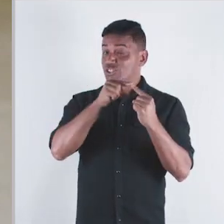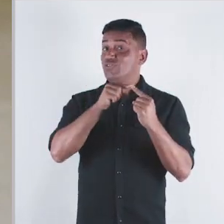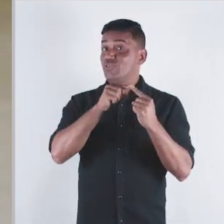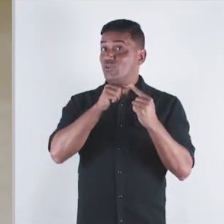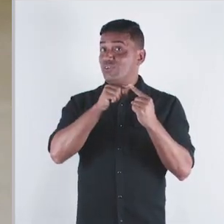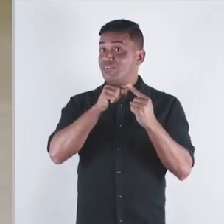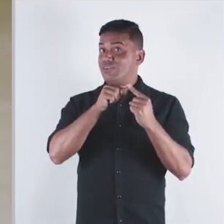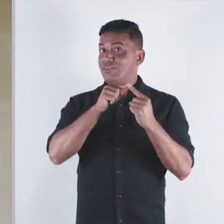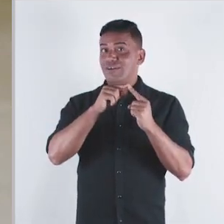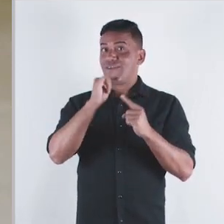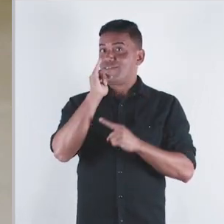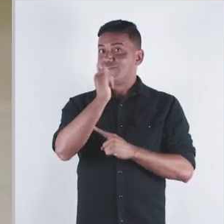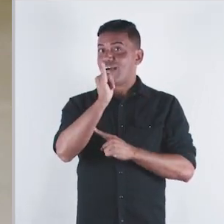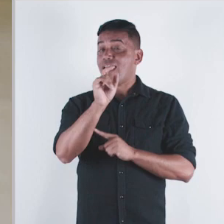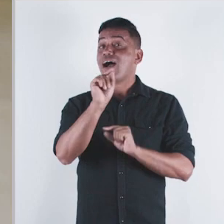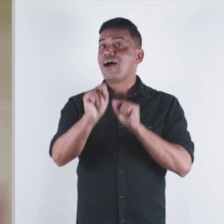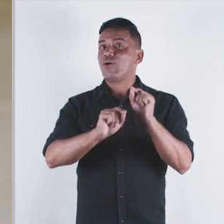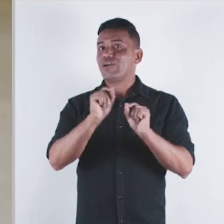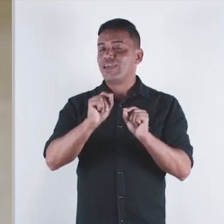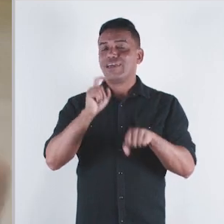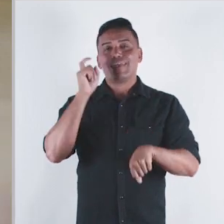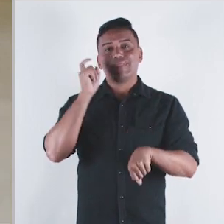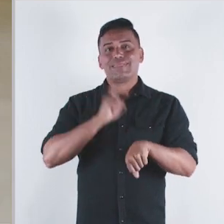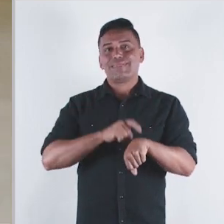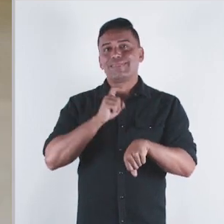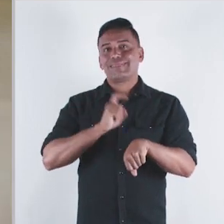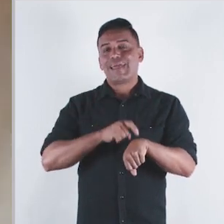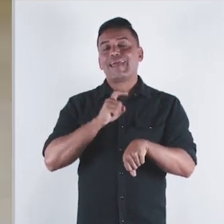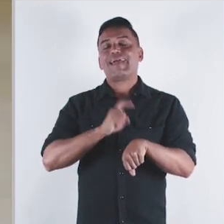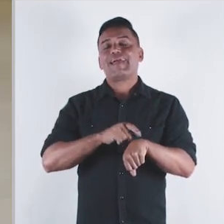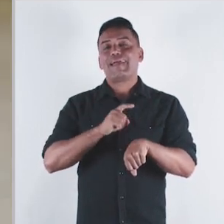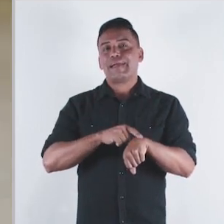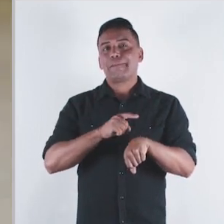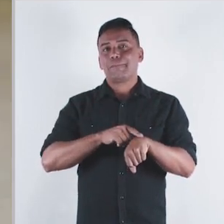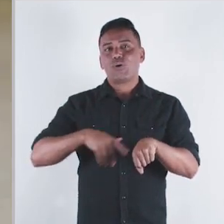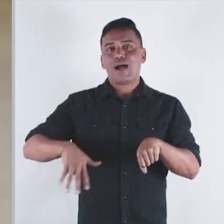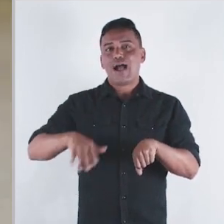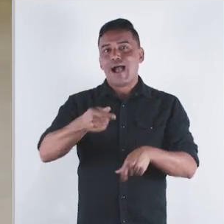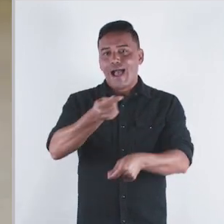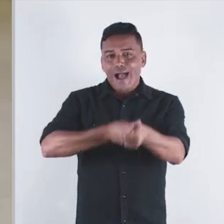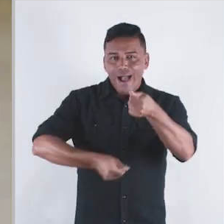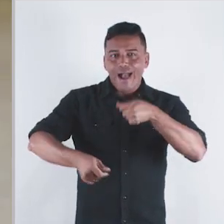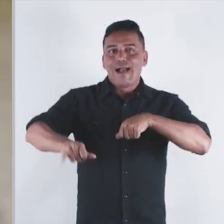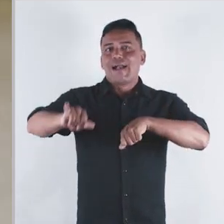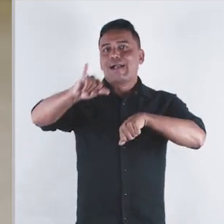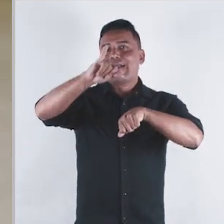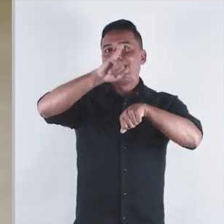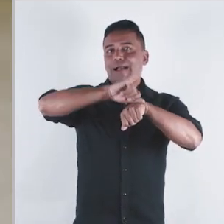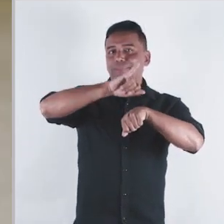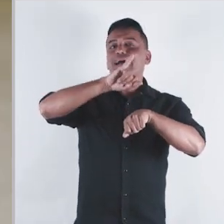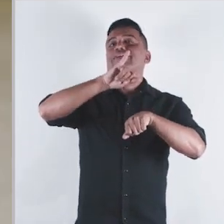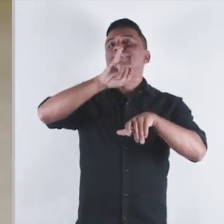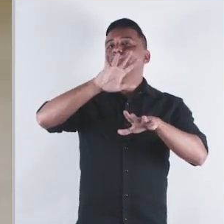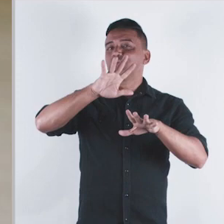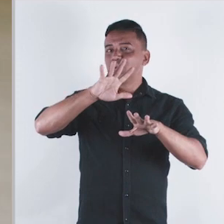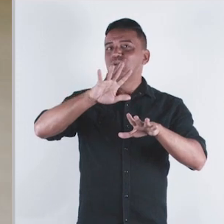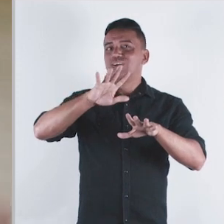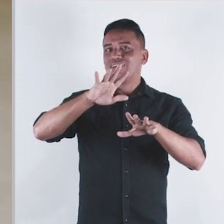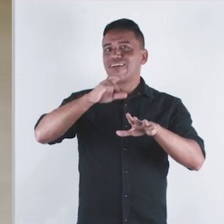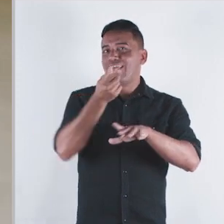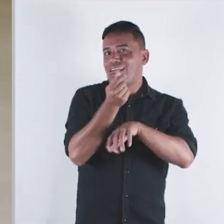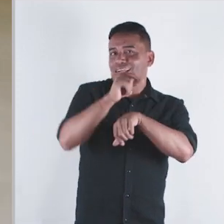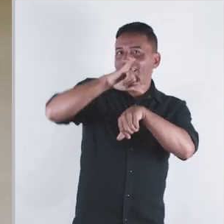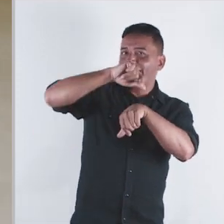é que o tempo do capitalismo informacional, né, o tempo